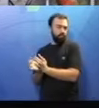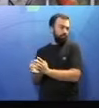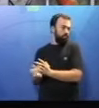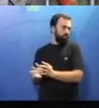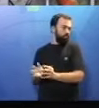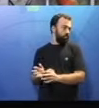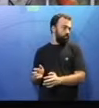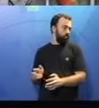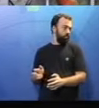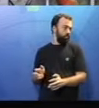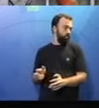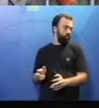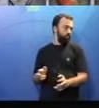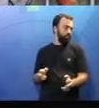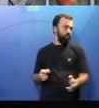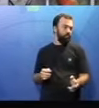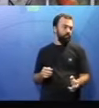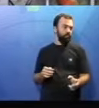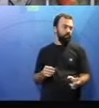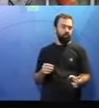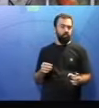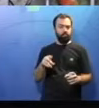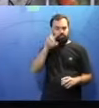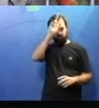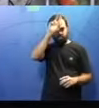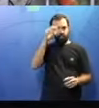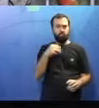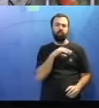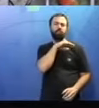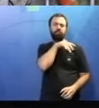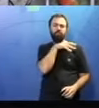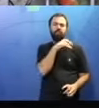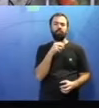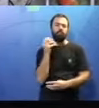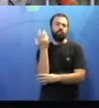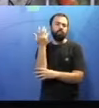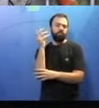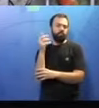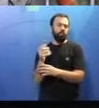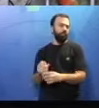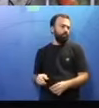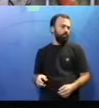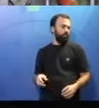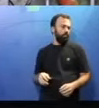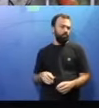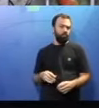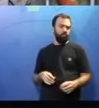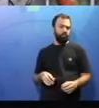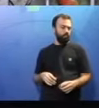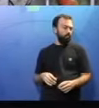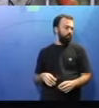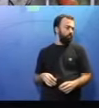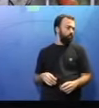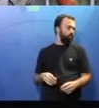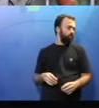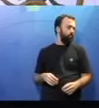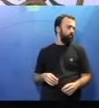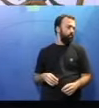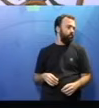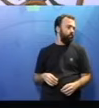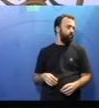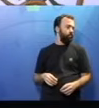não estão nesse grupo aqui. Insetos, animais, vegetais, algumas algas.